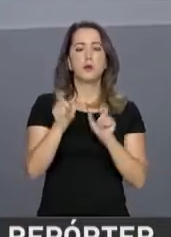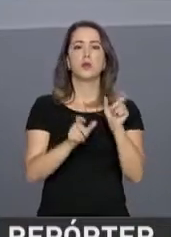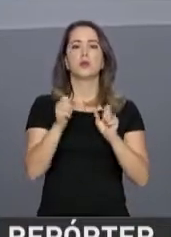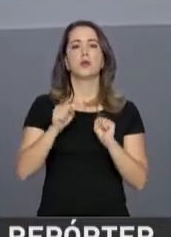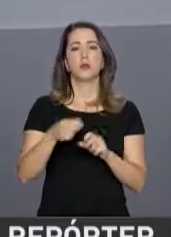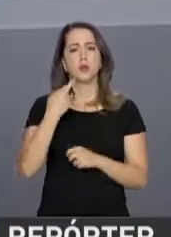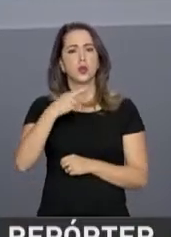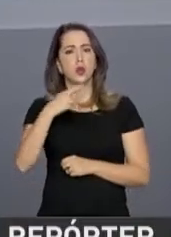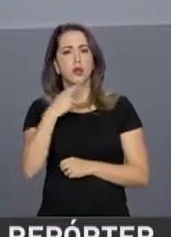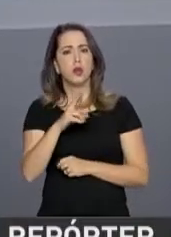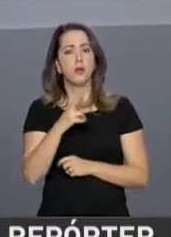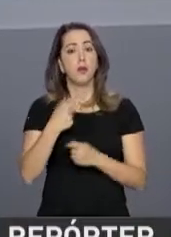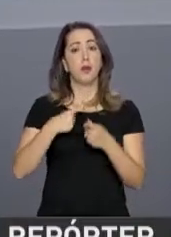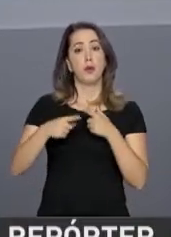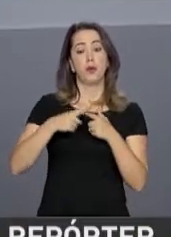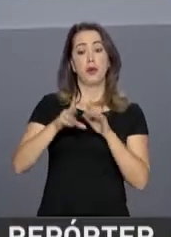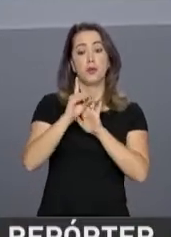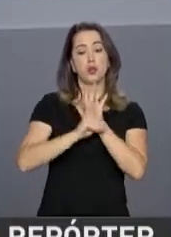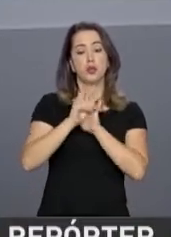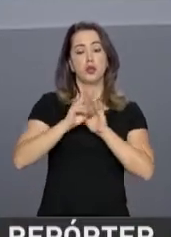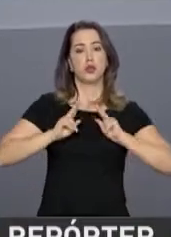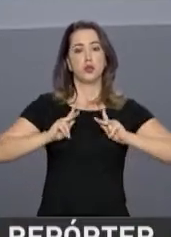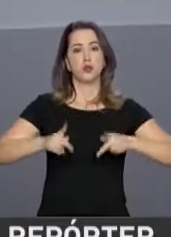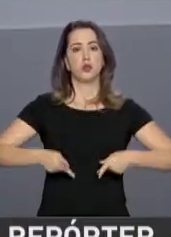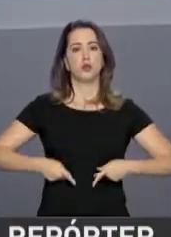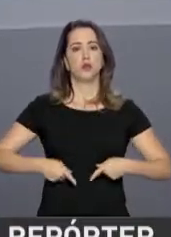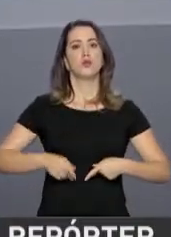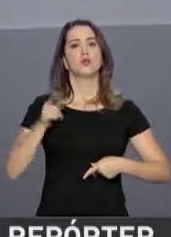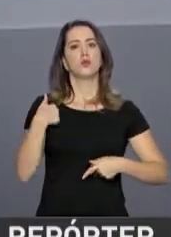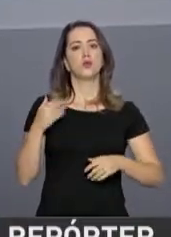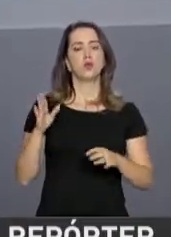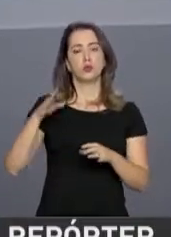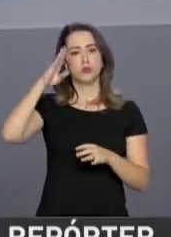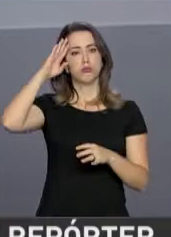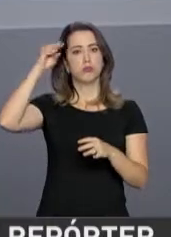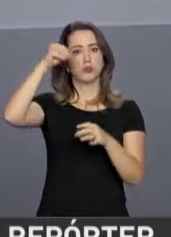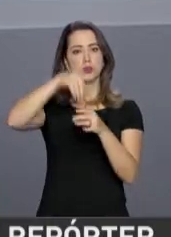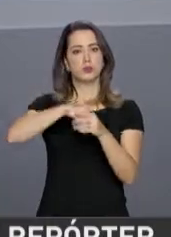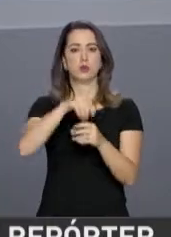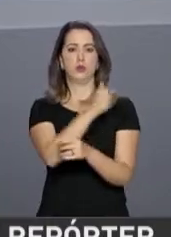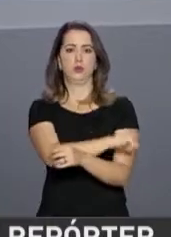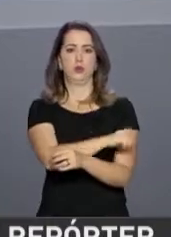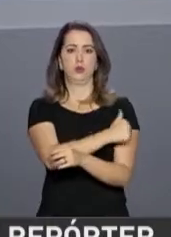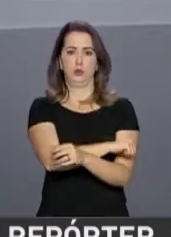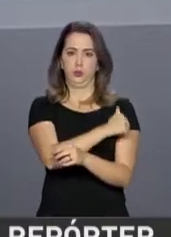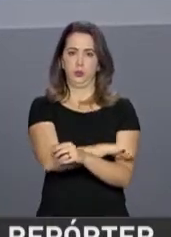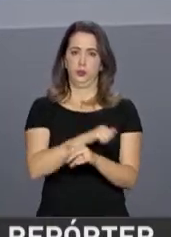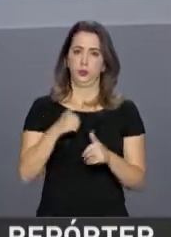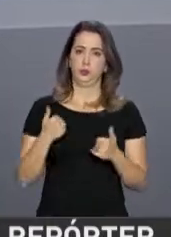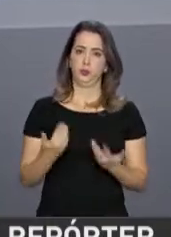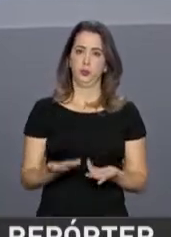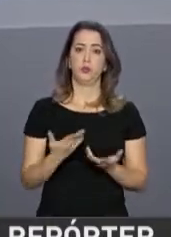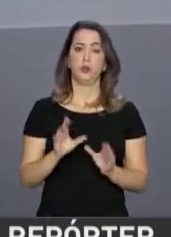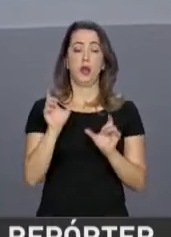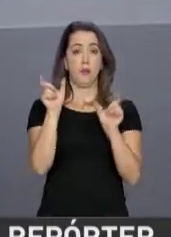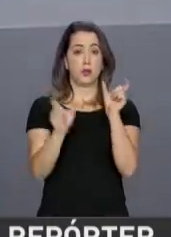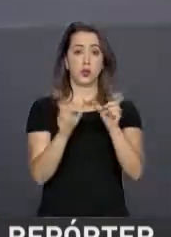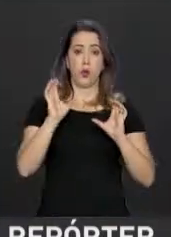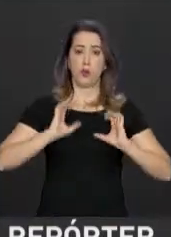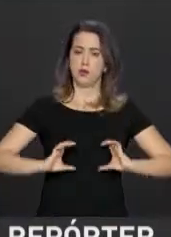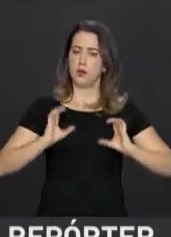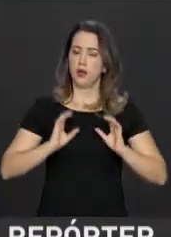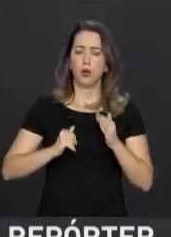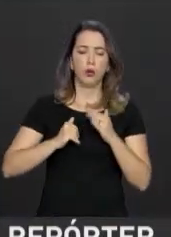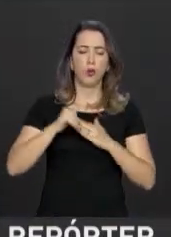denunciar violações aos direitos humanos ligadas à intervenção federal na segurança pública no rio de janeiro o cidadão não